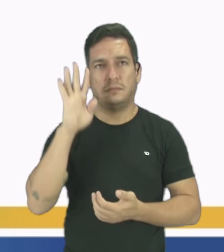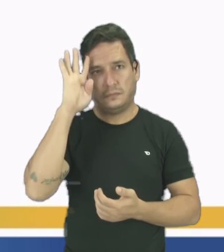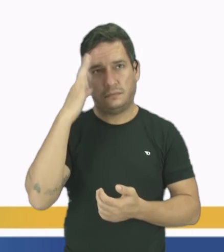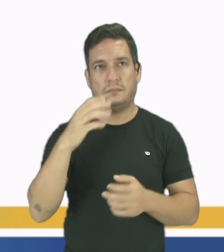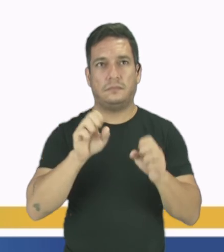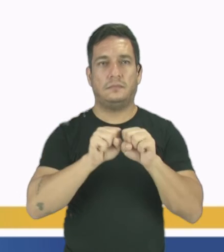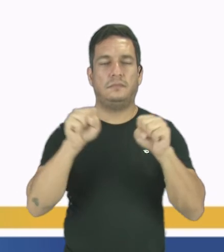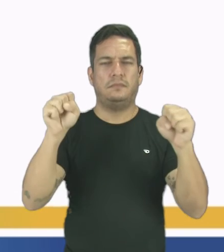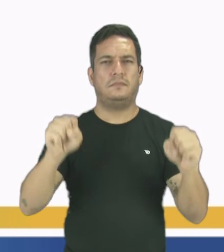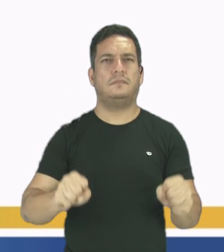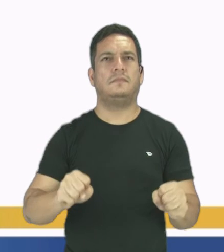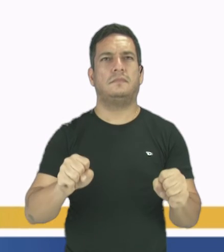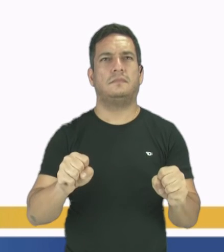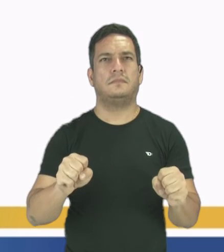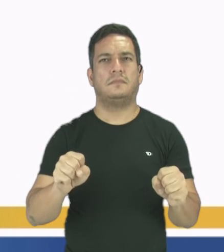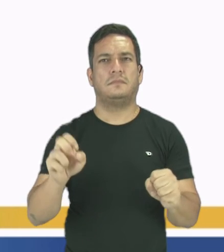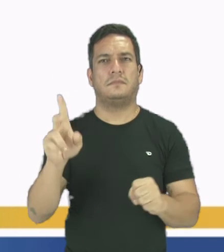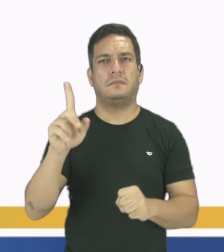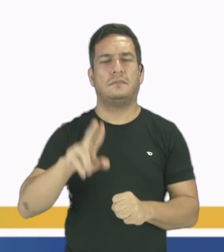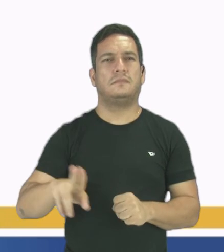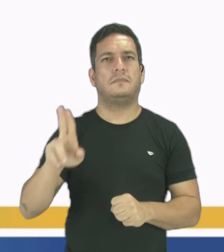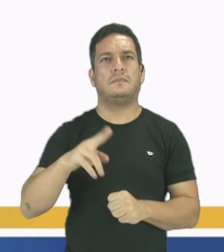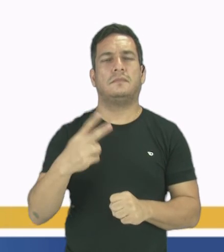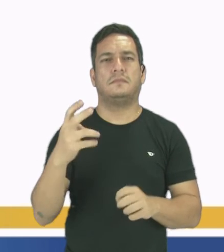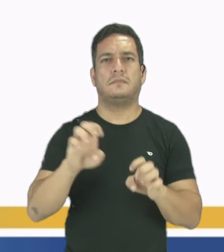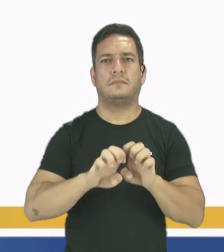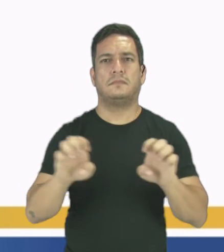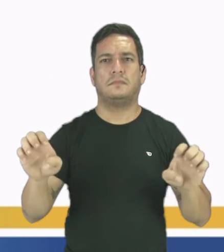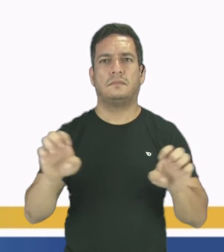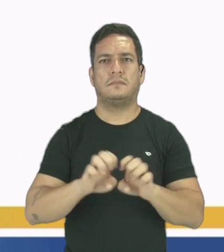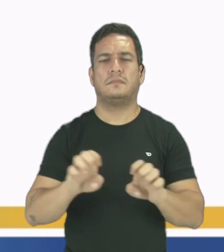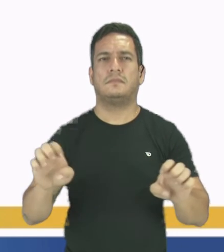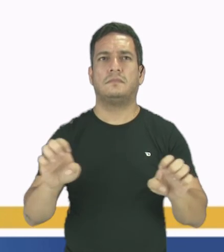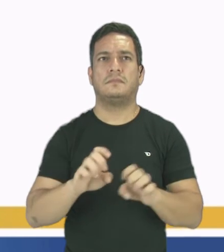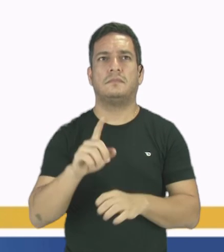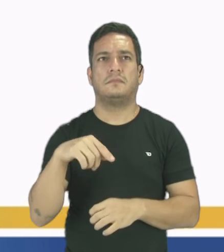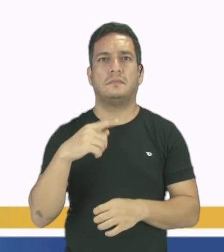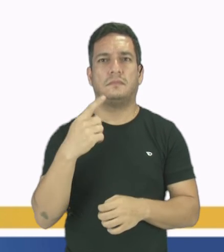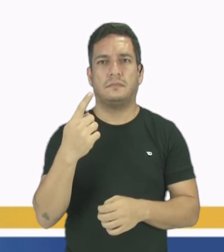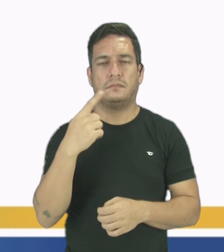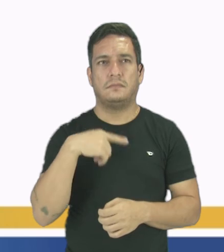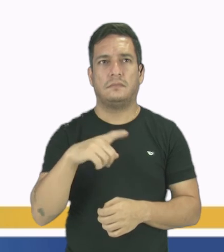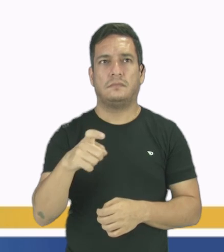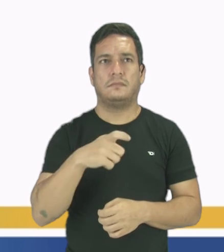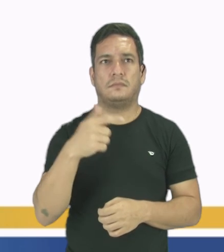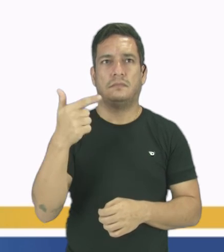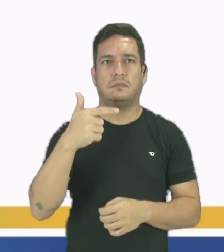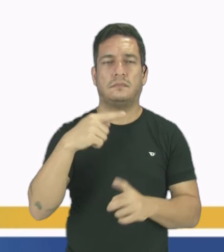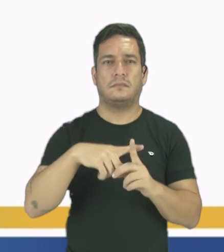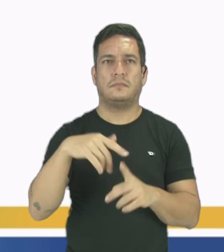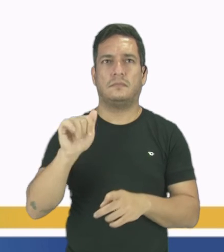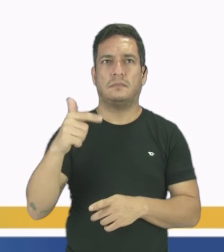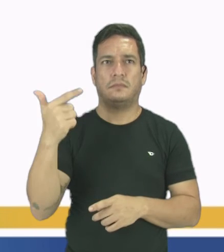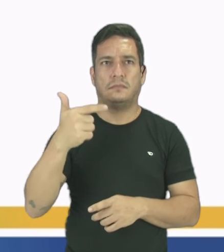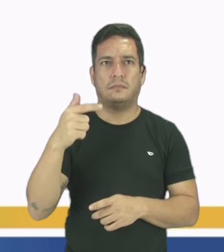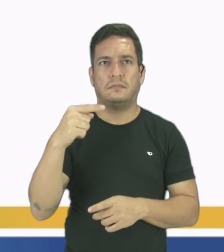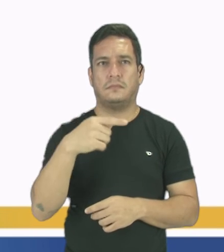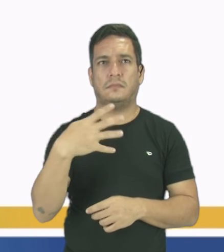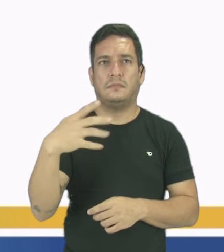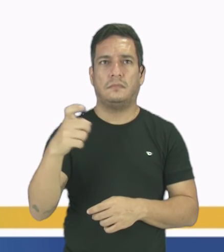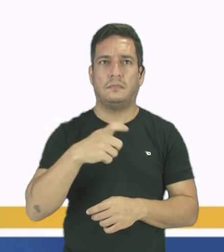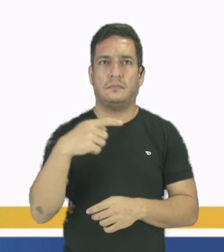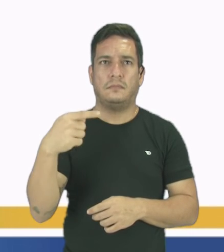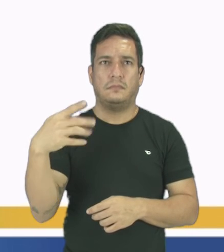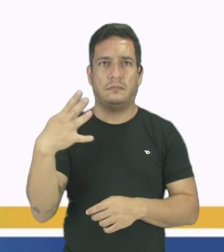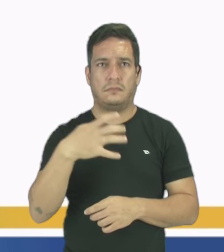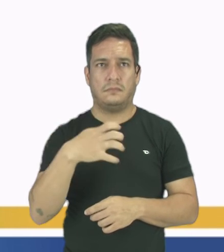o sistema utilizando essas duas equações. Então nós temos na equação 1 x ao quadrado mais y ao quadrado menos